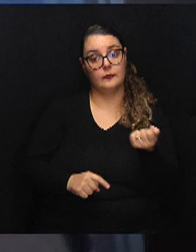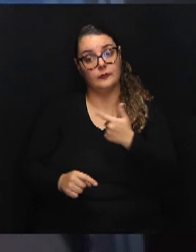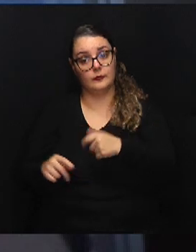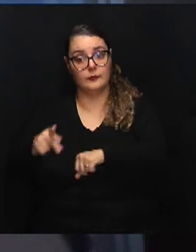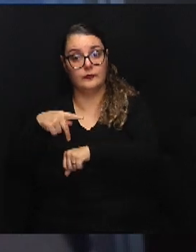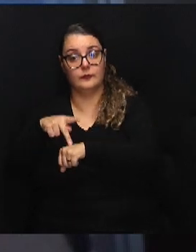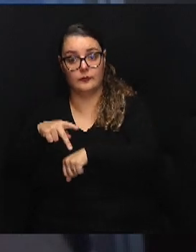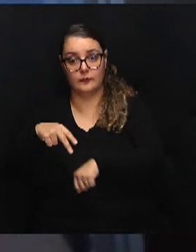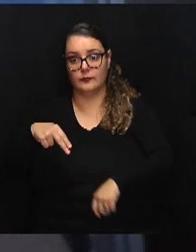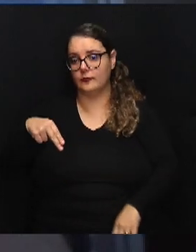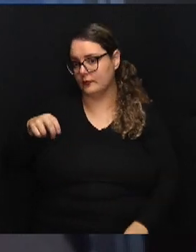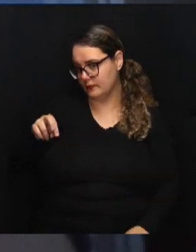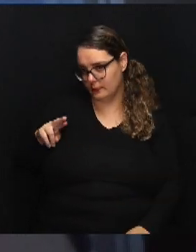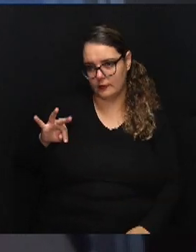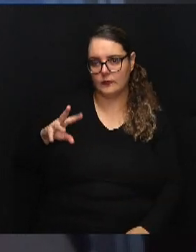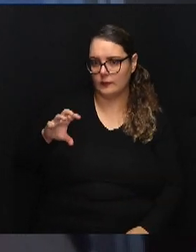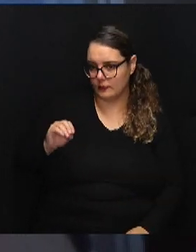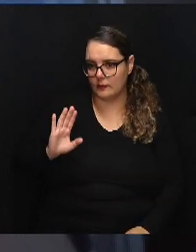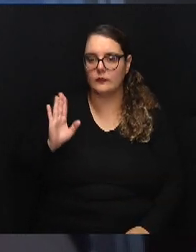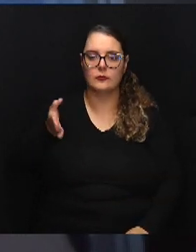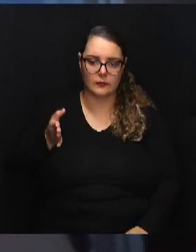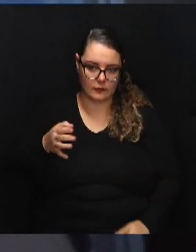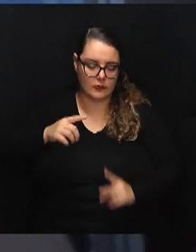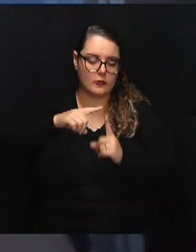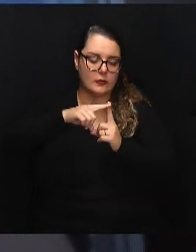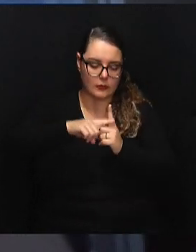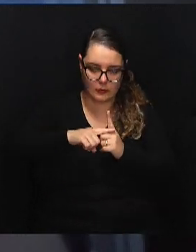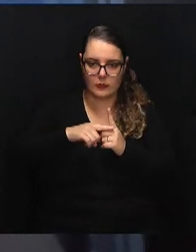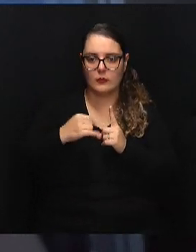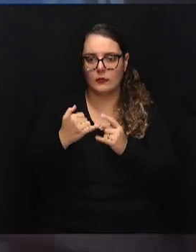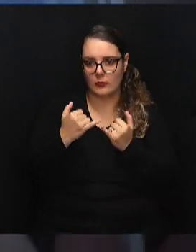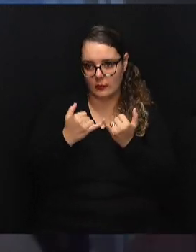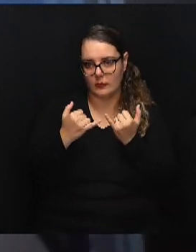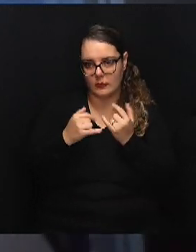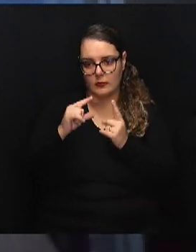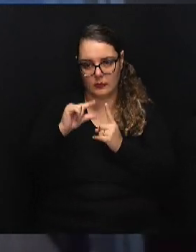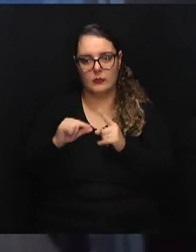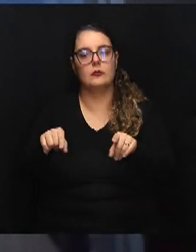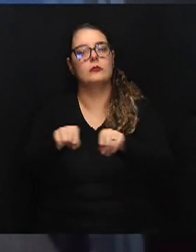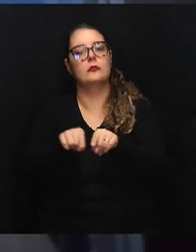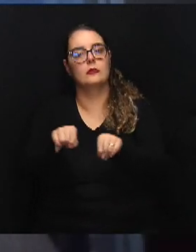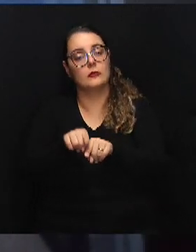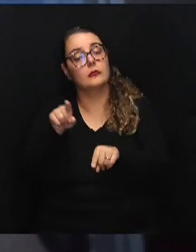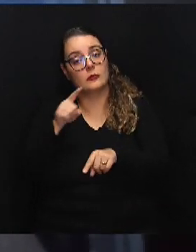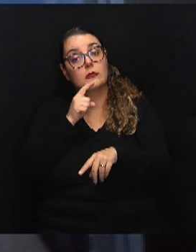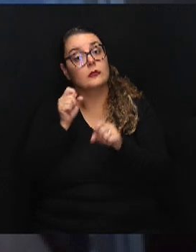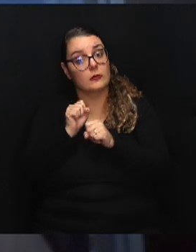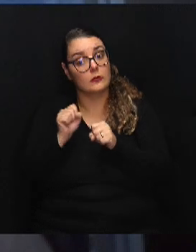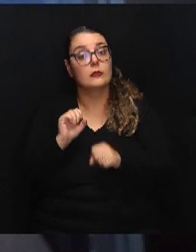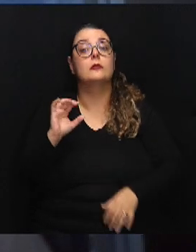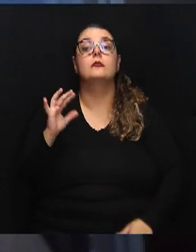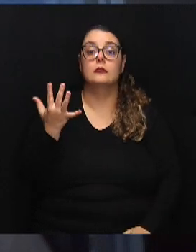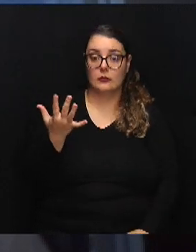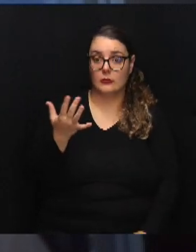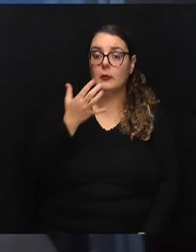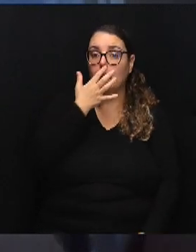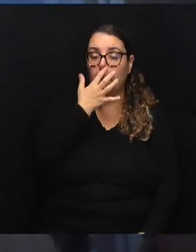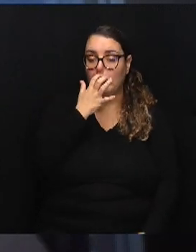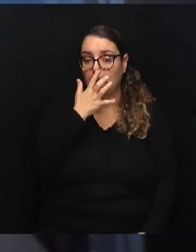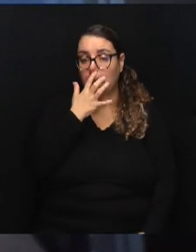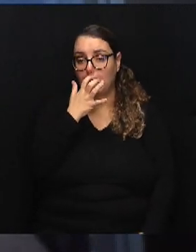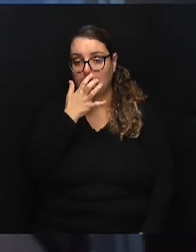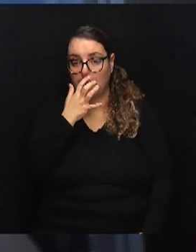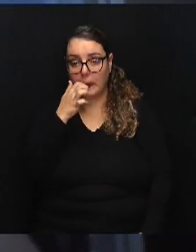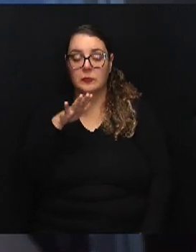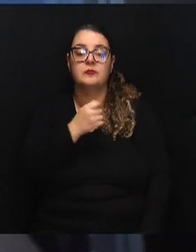países nórdicos, por exemplo, que já tem uma temperatura média um pouco mais alta. E lá também, no inverno, ocorre mais casos, né? Quando a